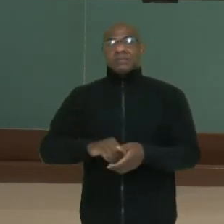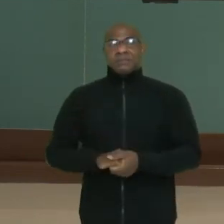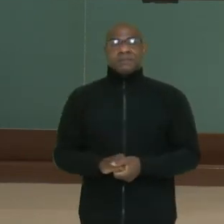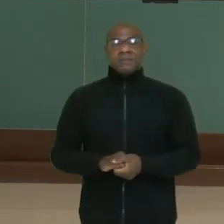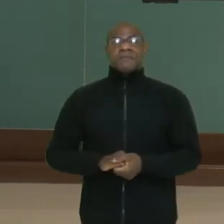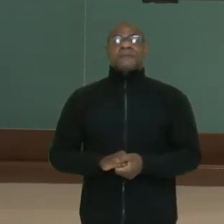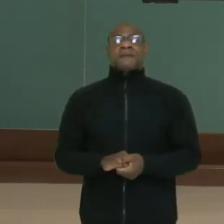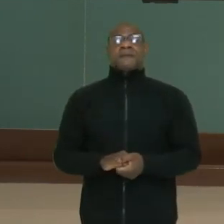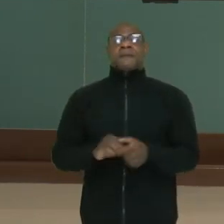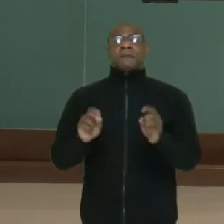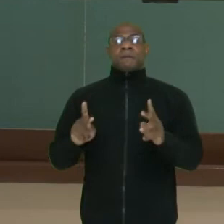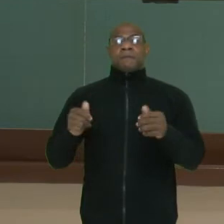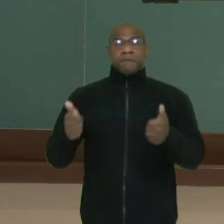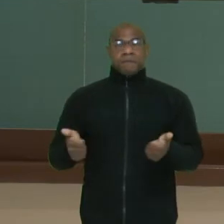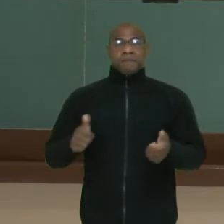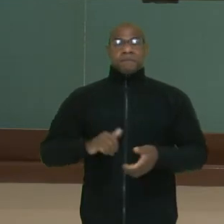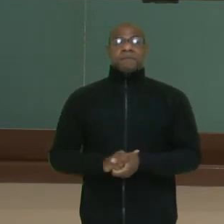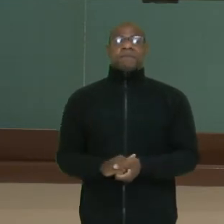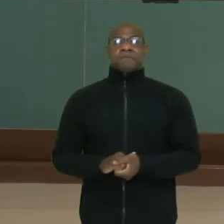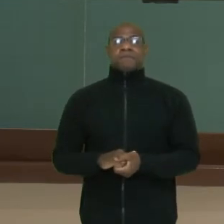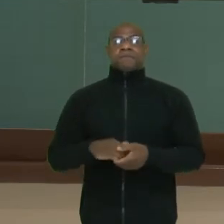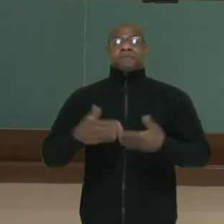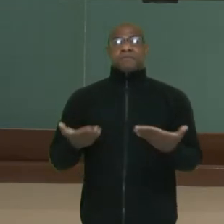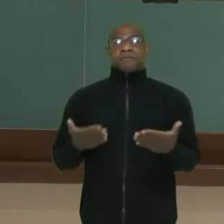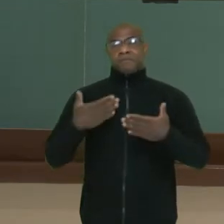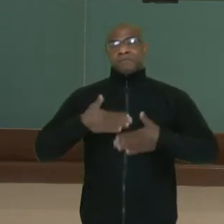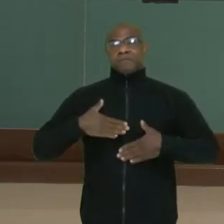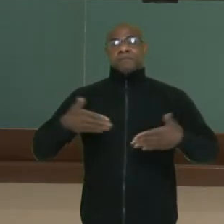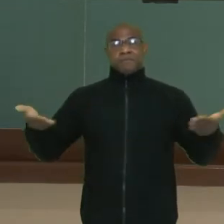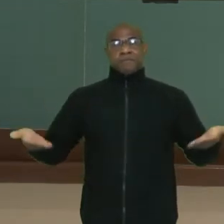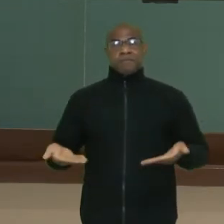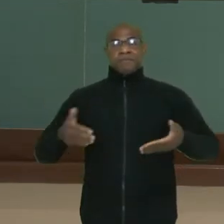ok? Fácil, né? Ficou tranquila a conta.